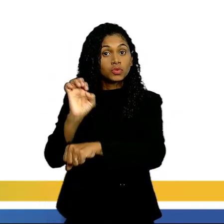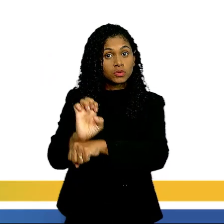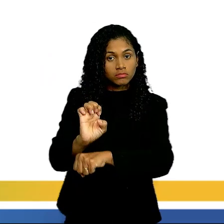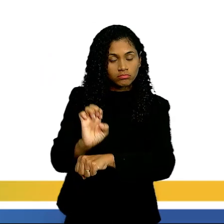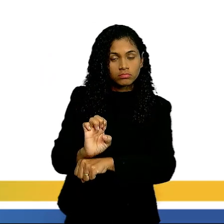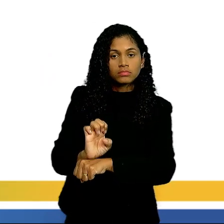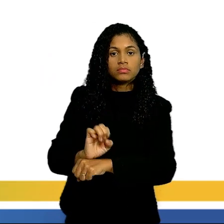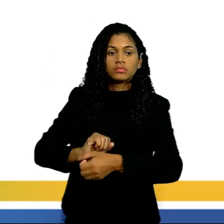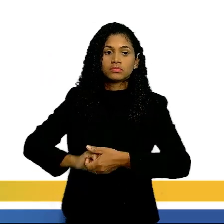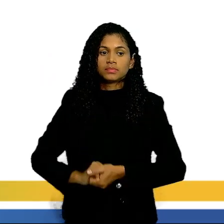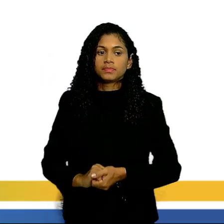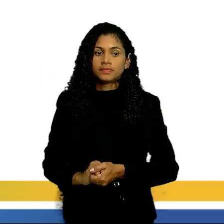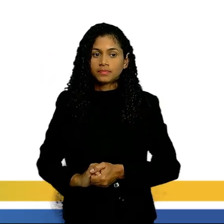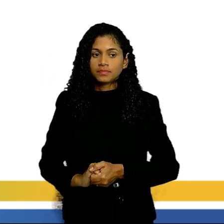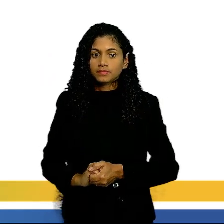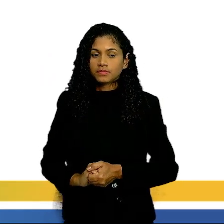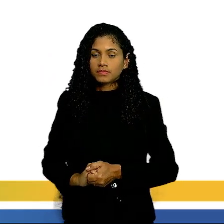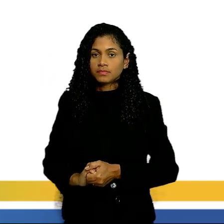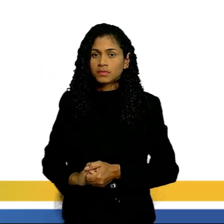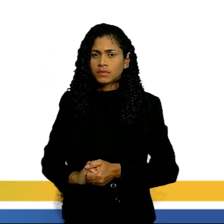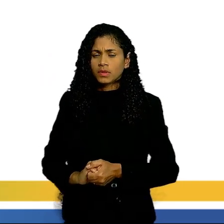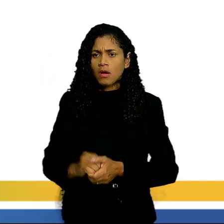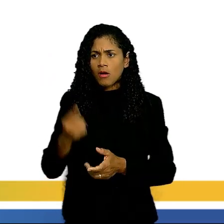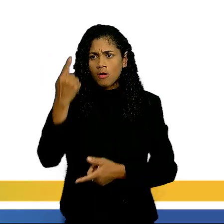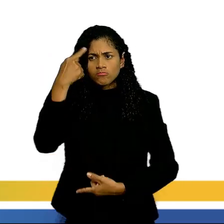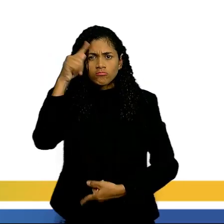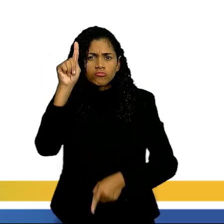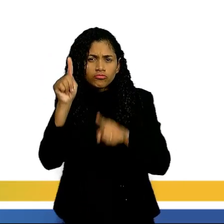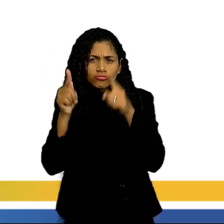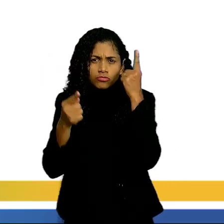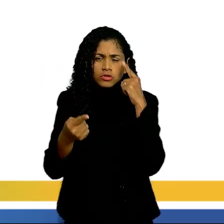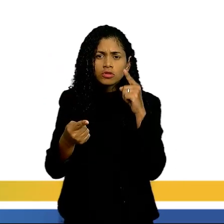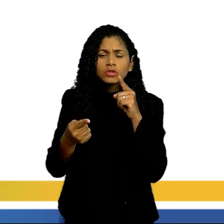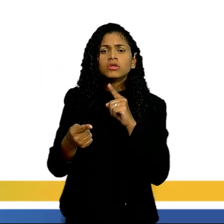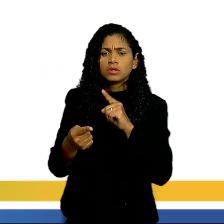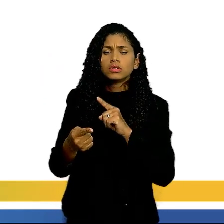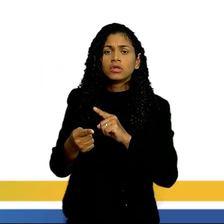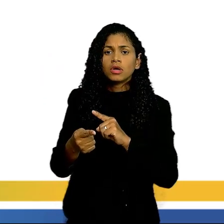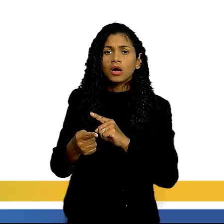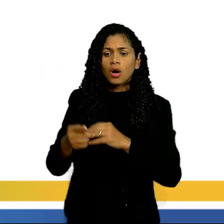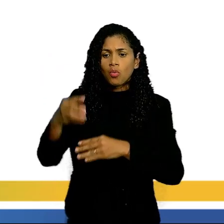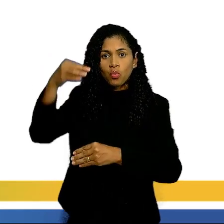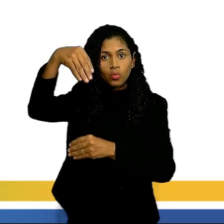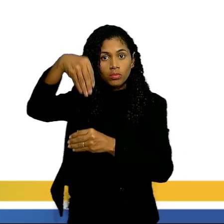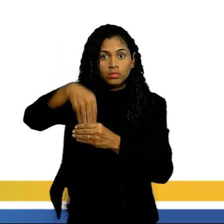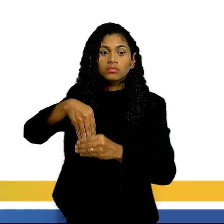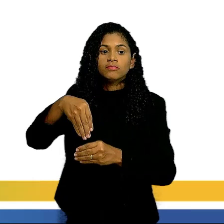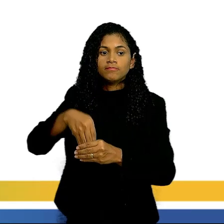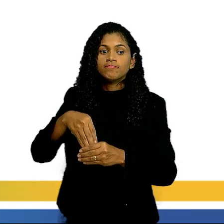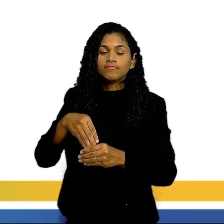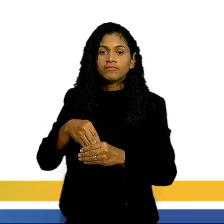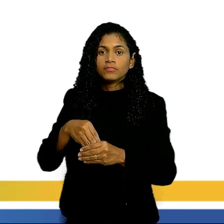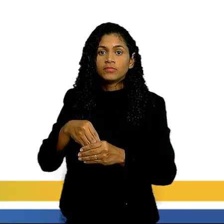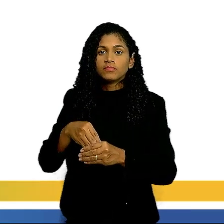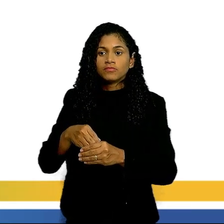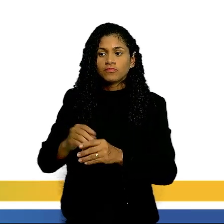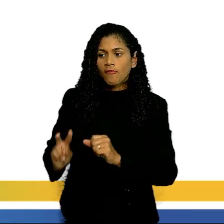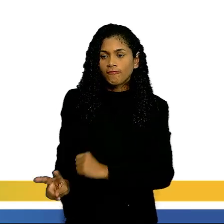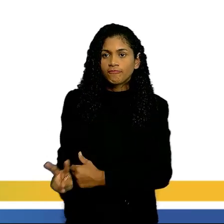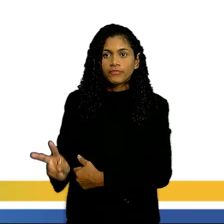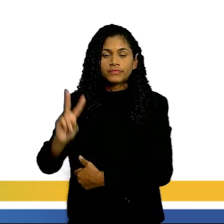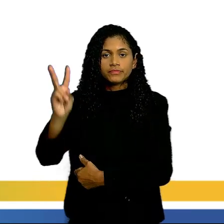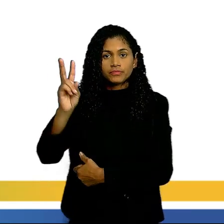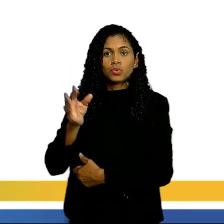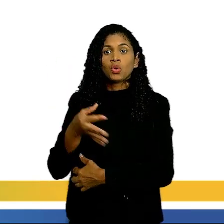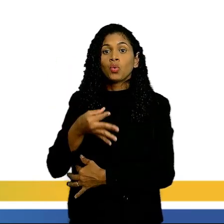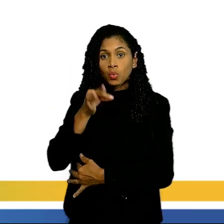autonomia desses estados, vai criar o Código Eleitoral, vai continuar valorizando o café para manter a aliança com